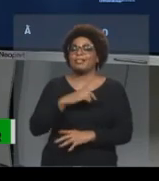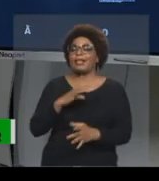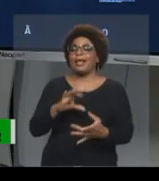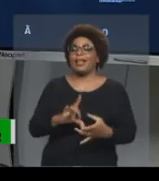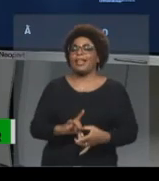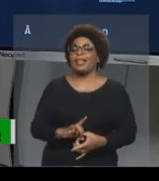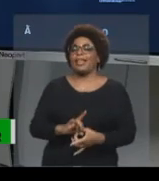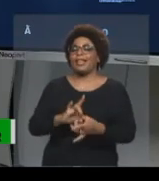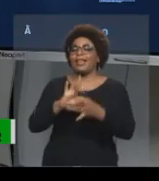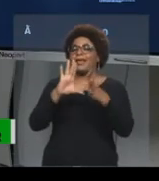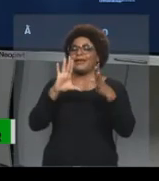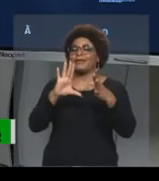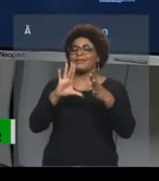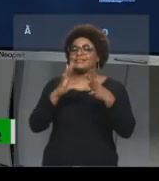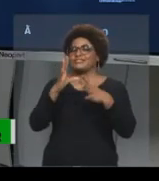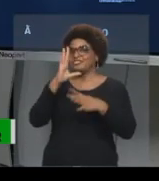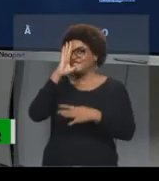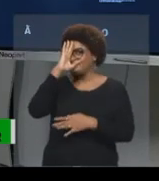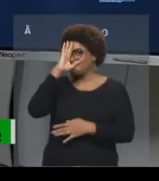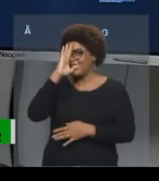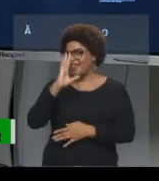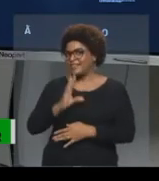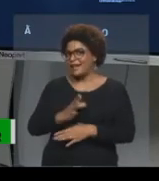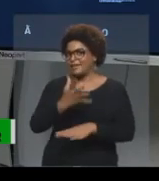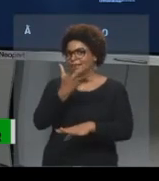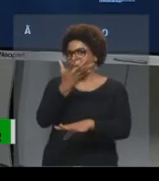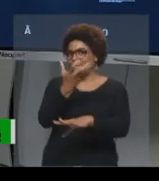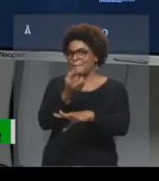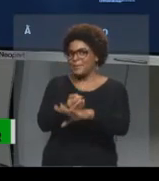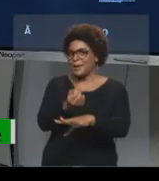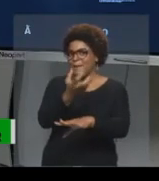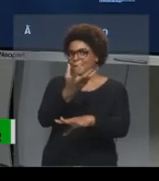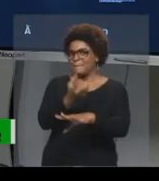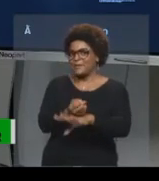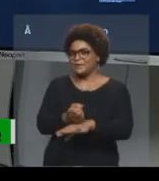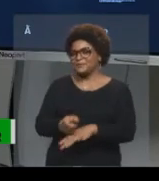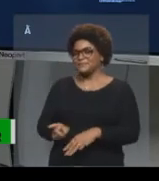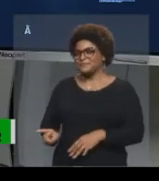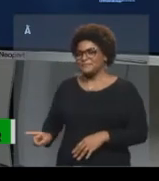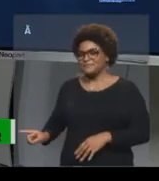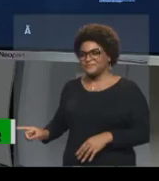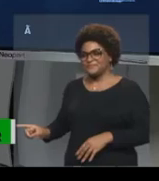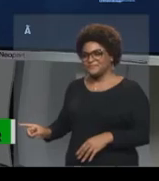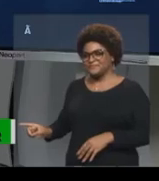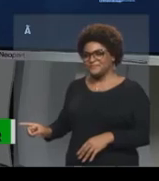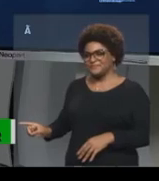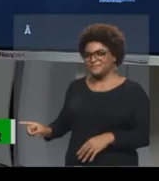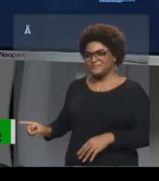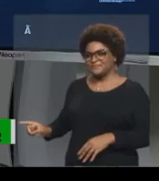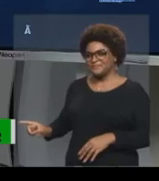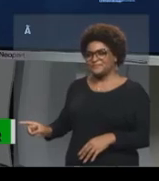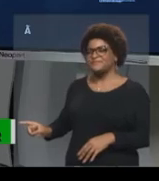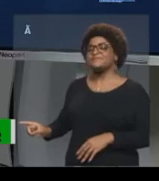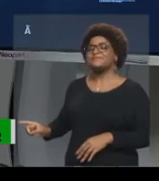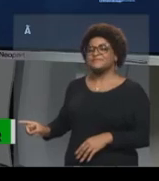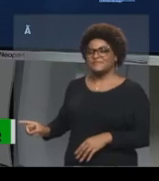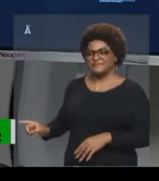disponível gratuitamente para download no nosso site